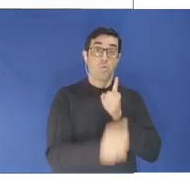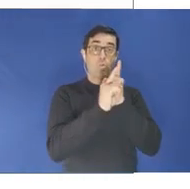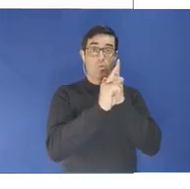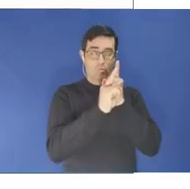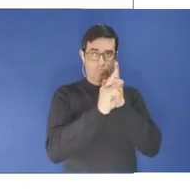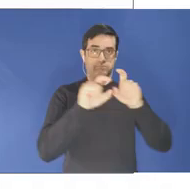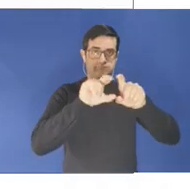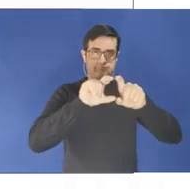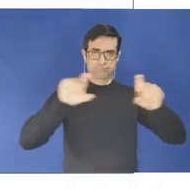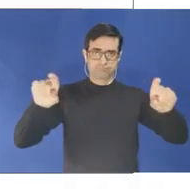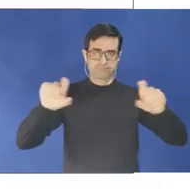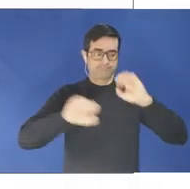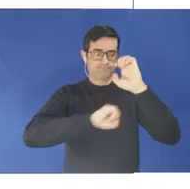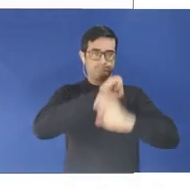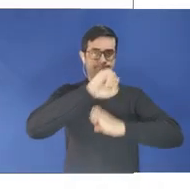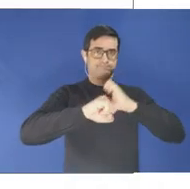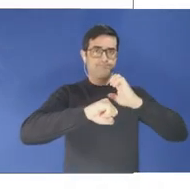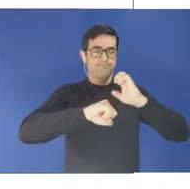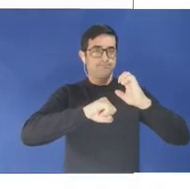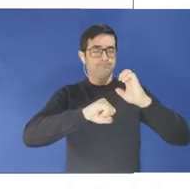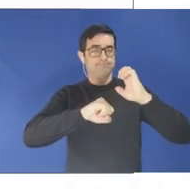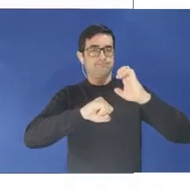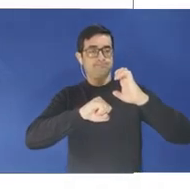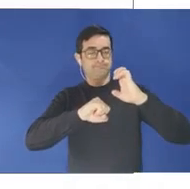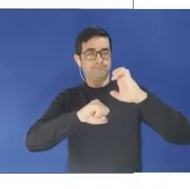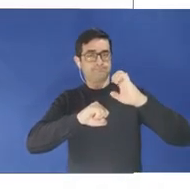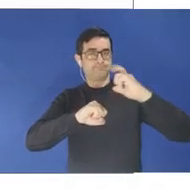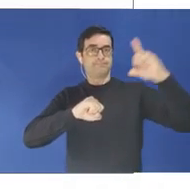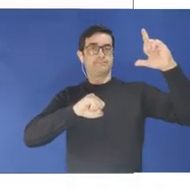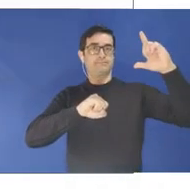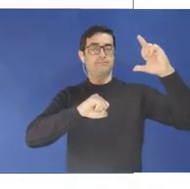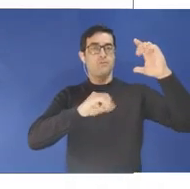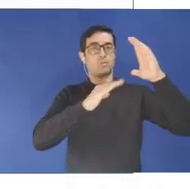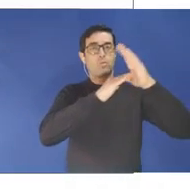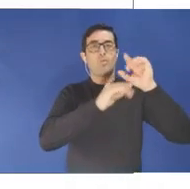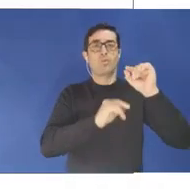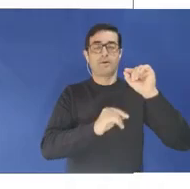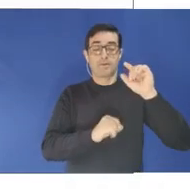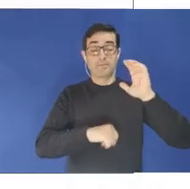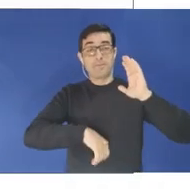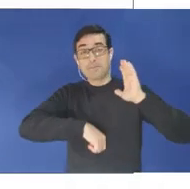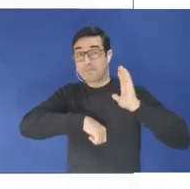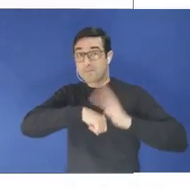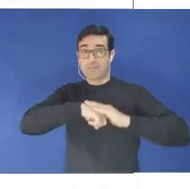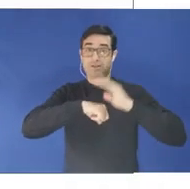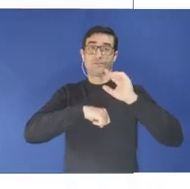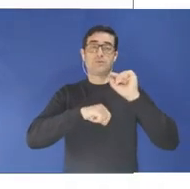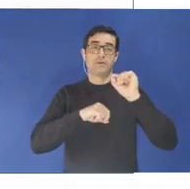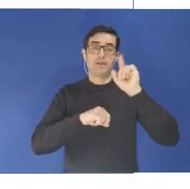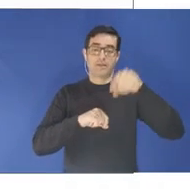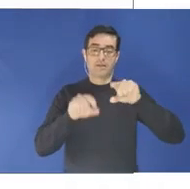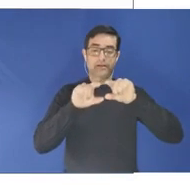para o elétron mais energético dos seguintes elementos. Então, aqui o sódio, eu quero do elétron